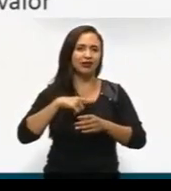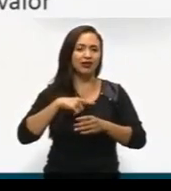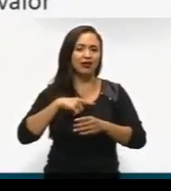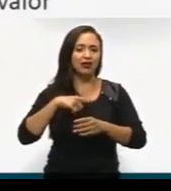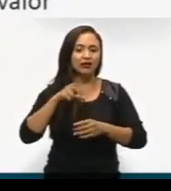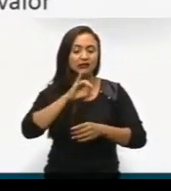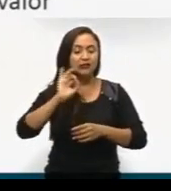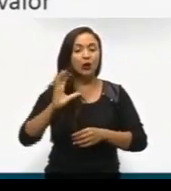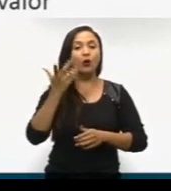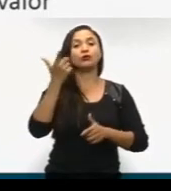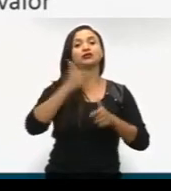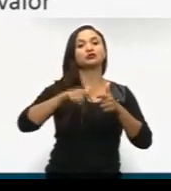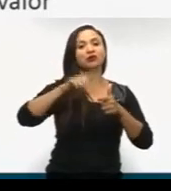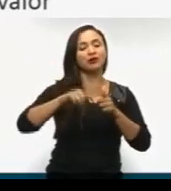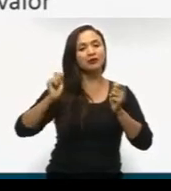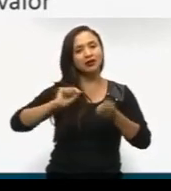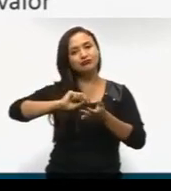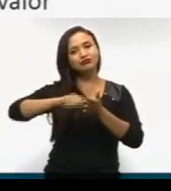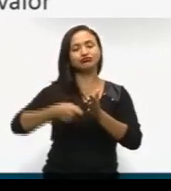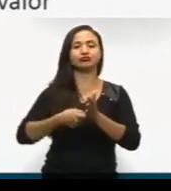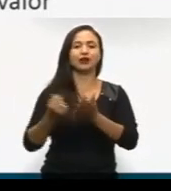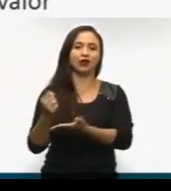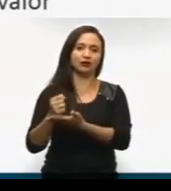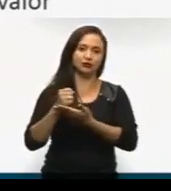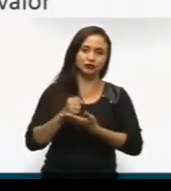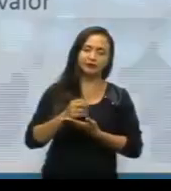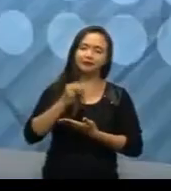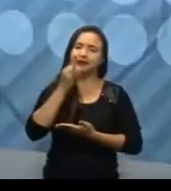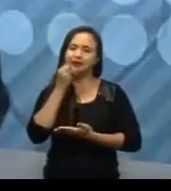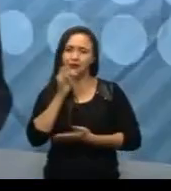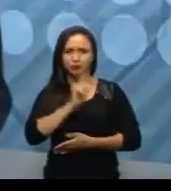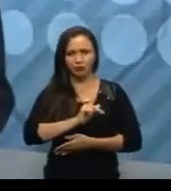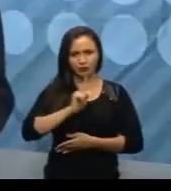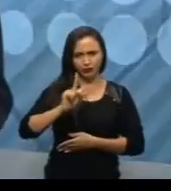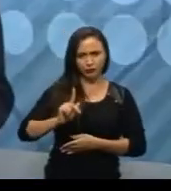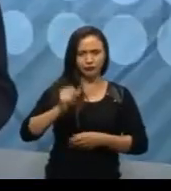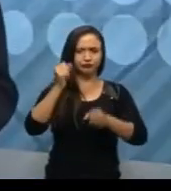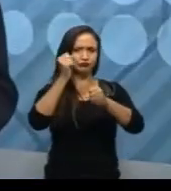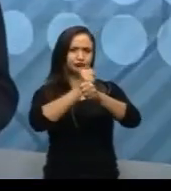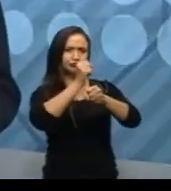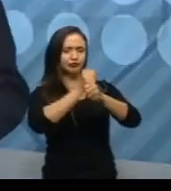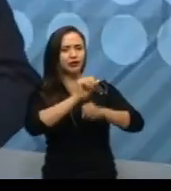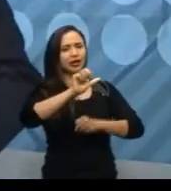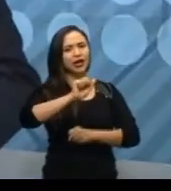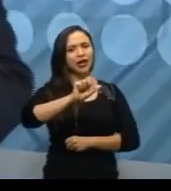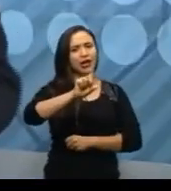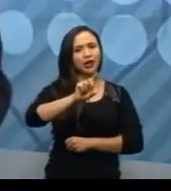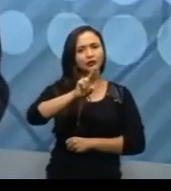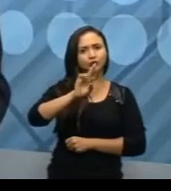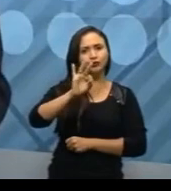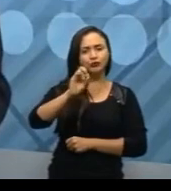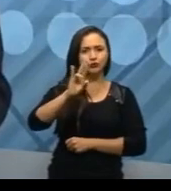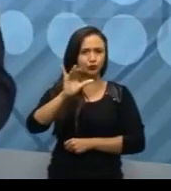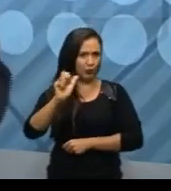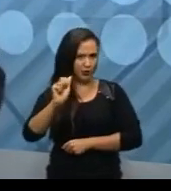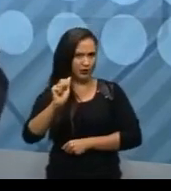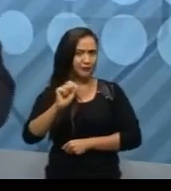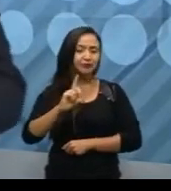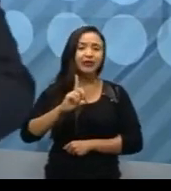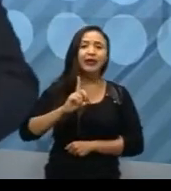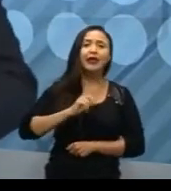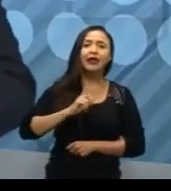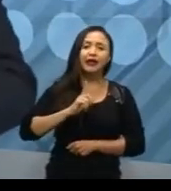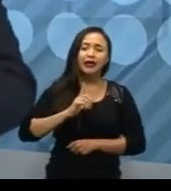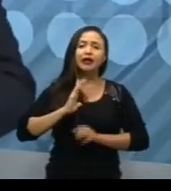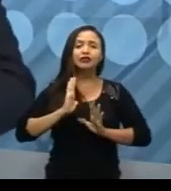tem. Por exemplo, o professor trabalhou numa obra de adutora, então teve um trecho da... Então a gente